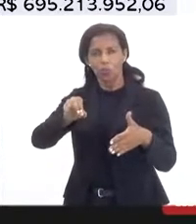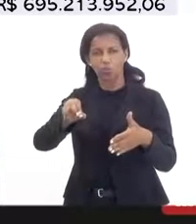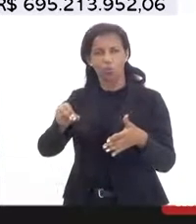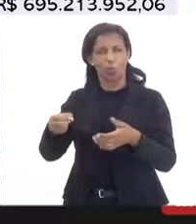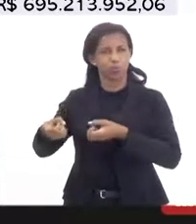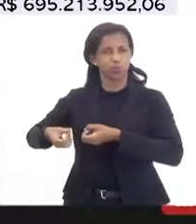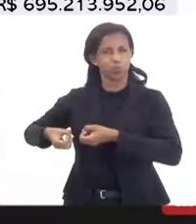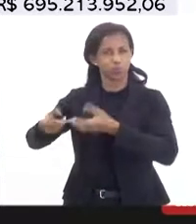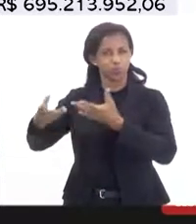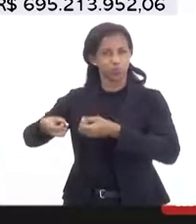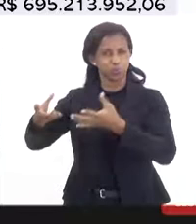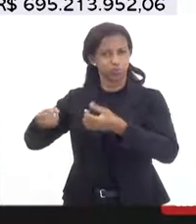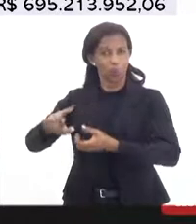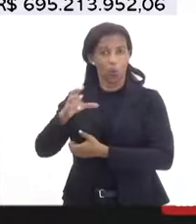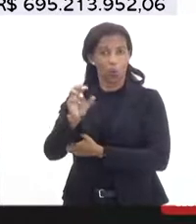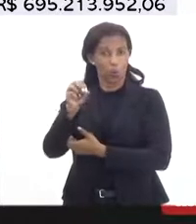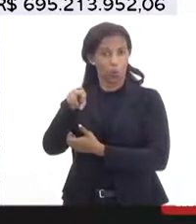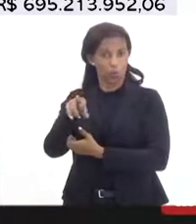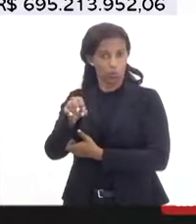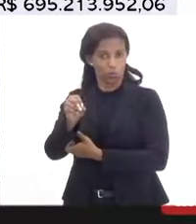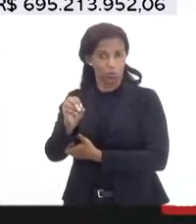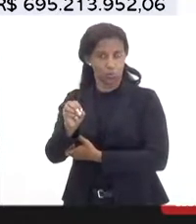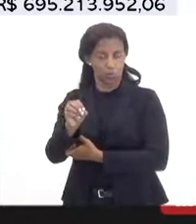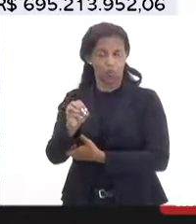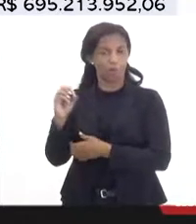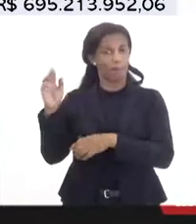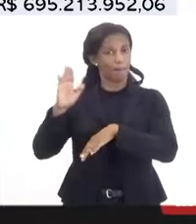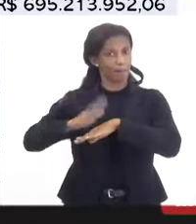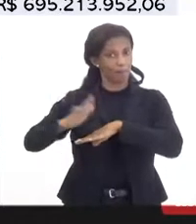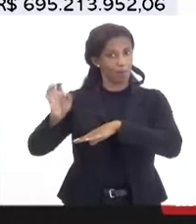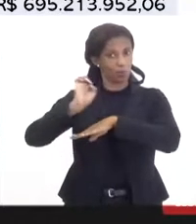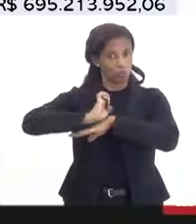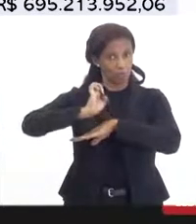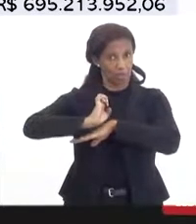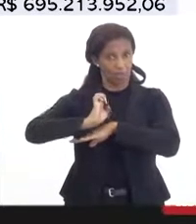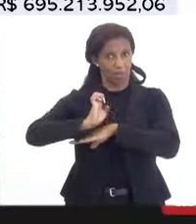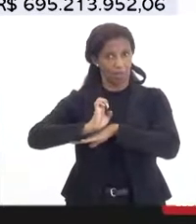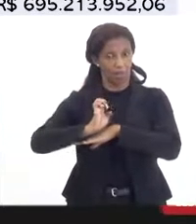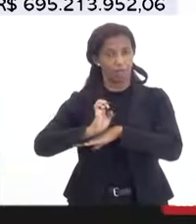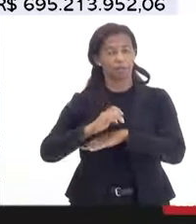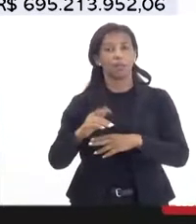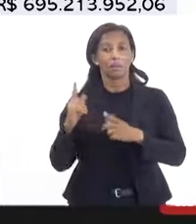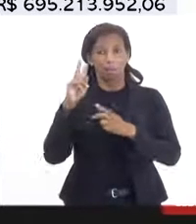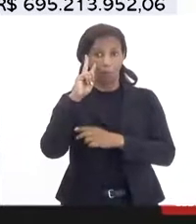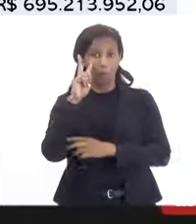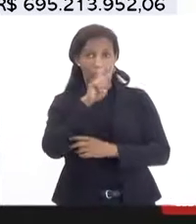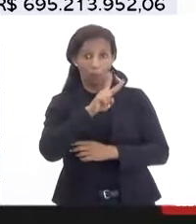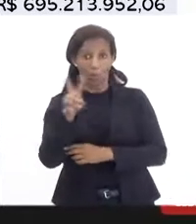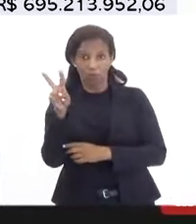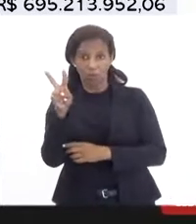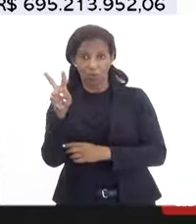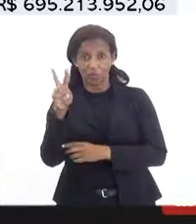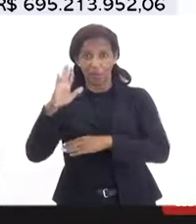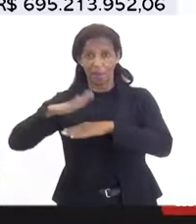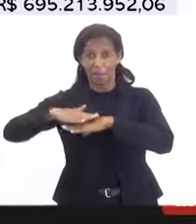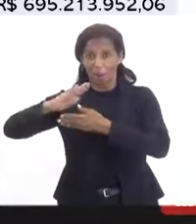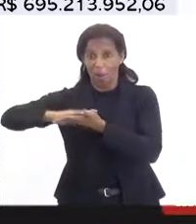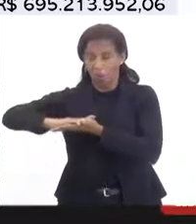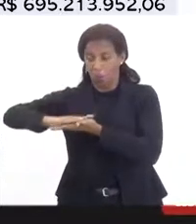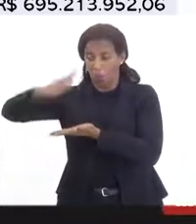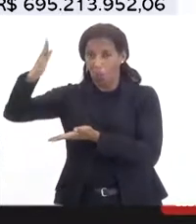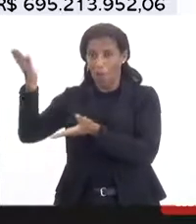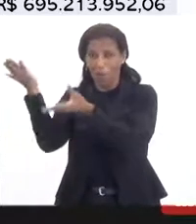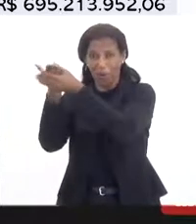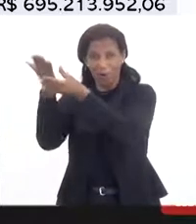a tese do Estado, nós vamos abordar mais à frente, mas os senhores podem ver que é o maior número de processos